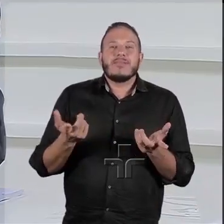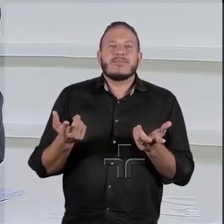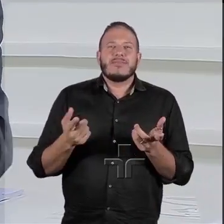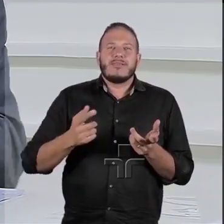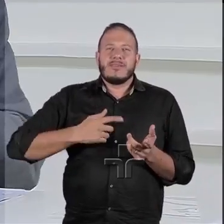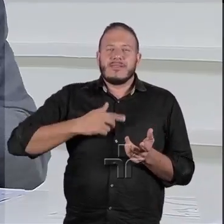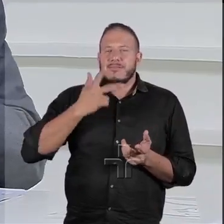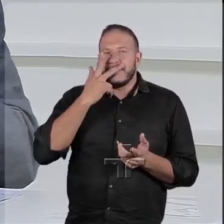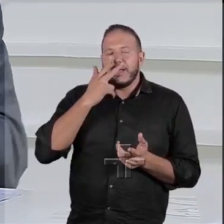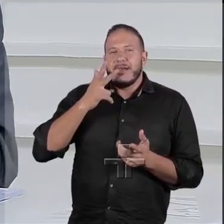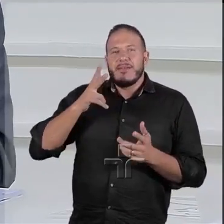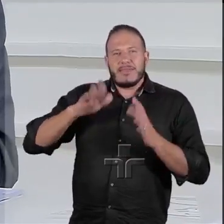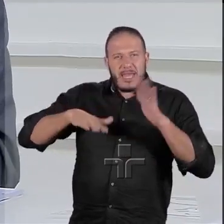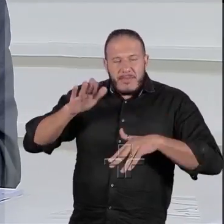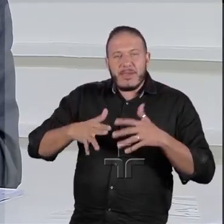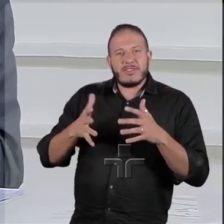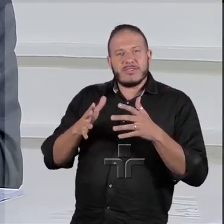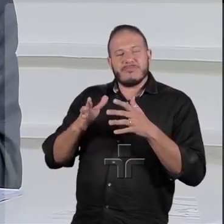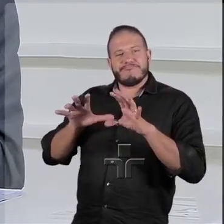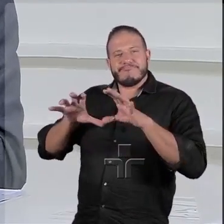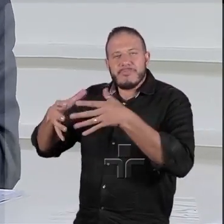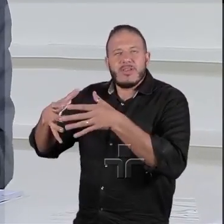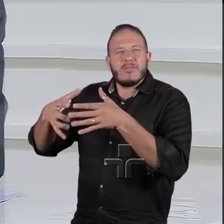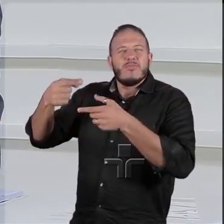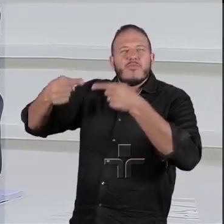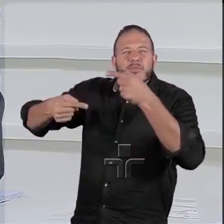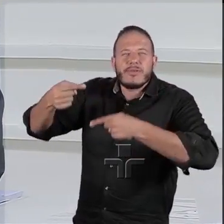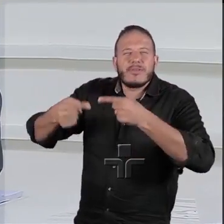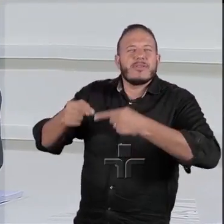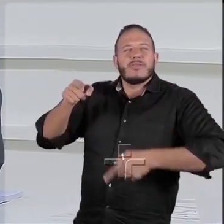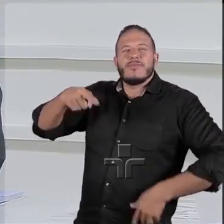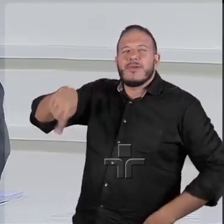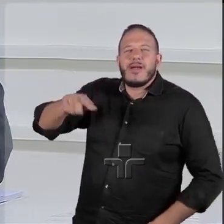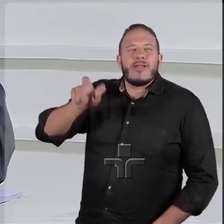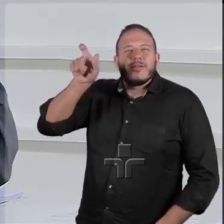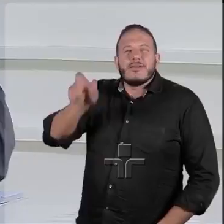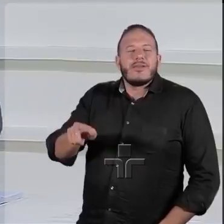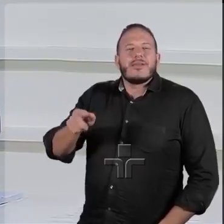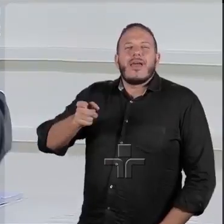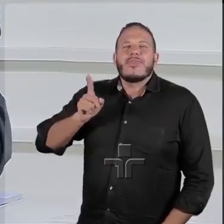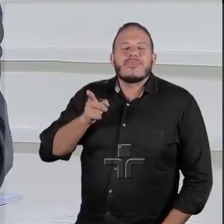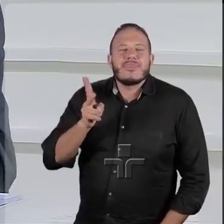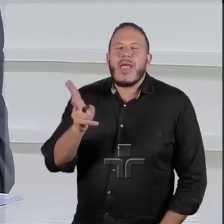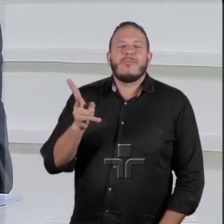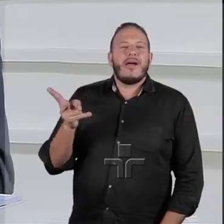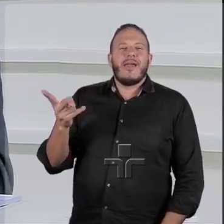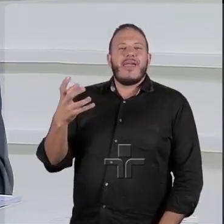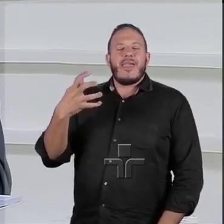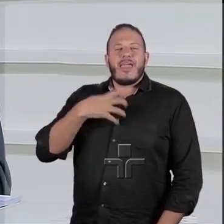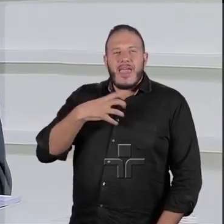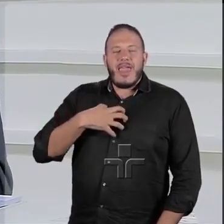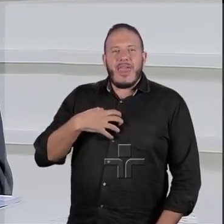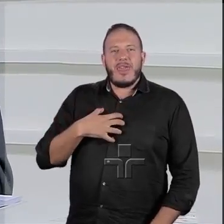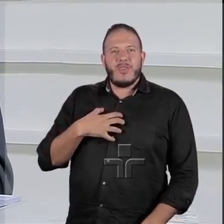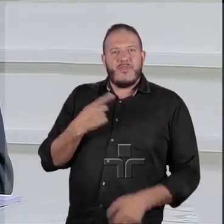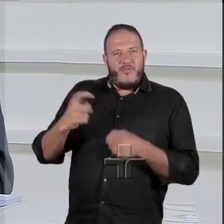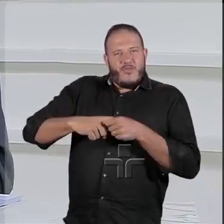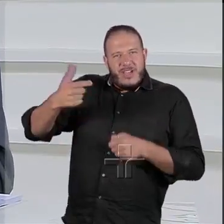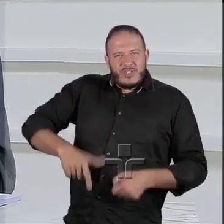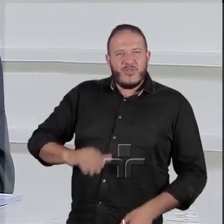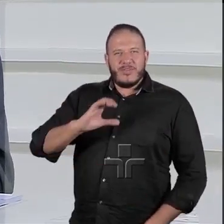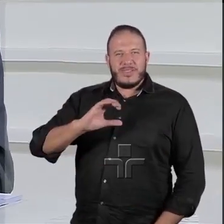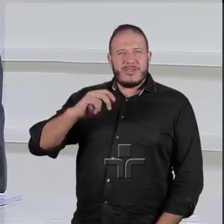repente os políticos que estão sempre querendo exumar a CPMF não